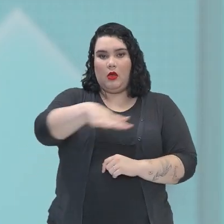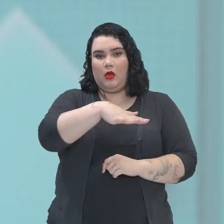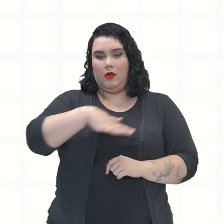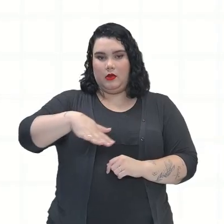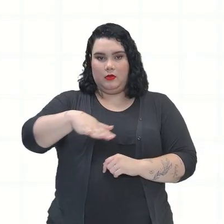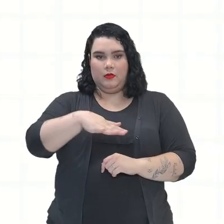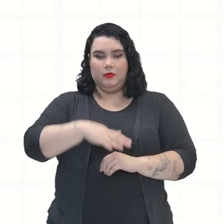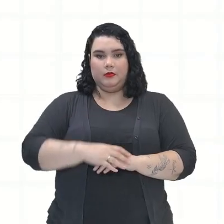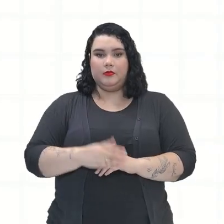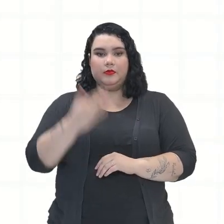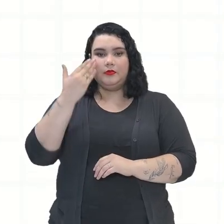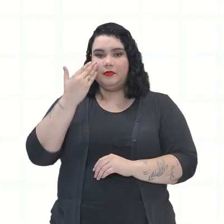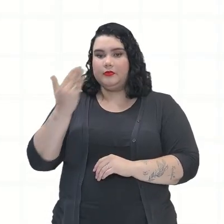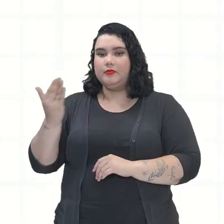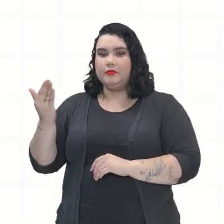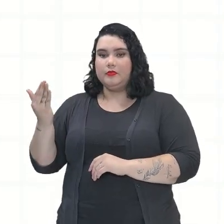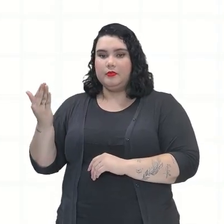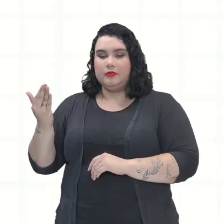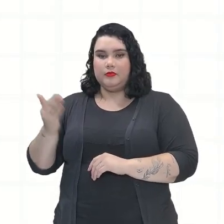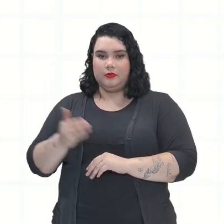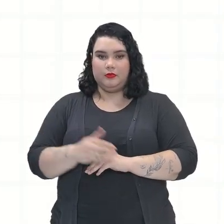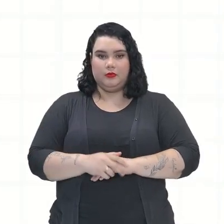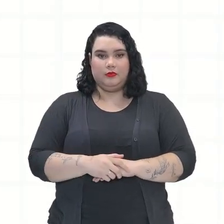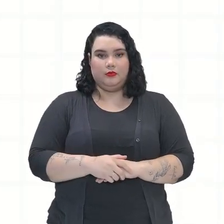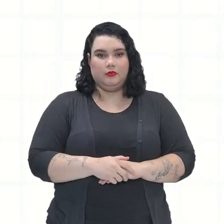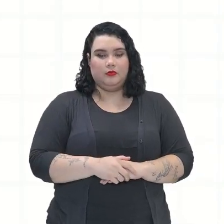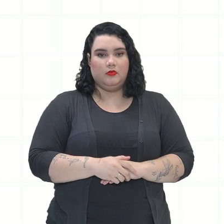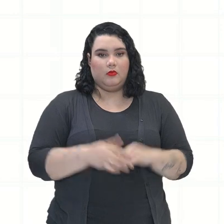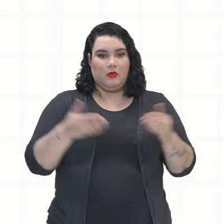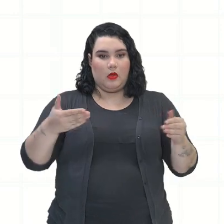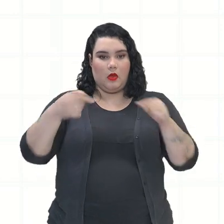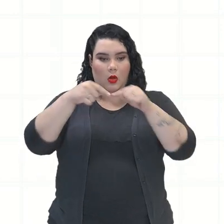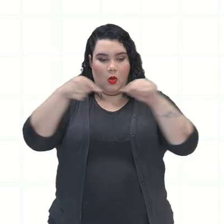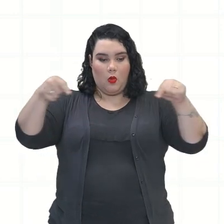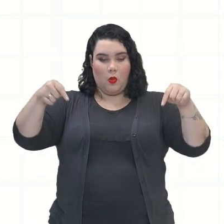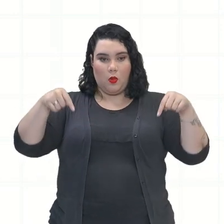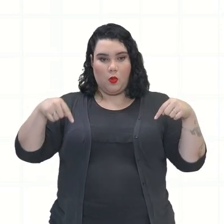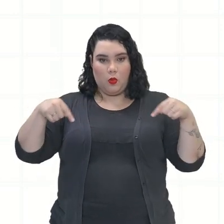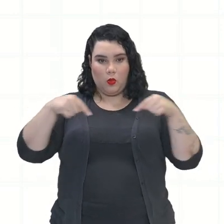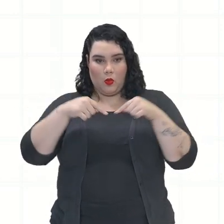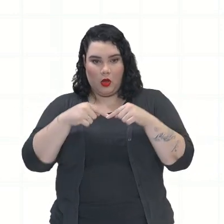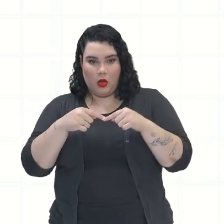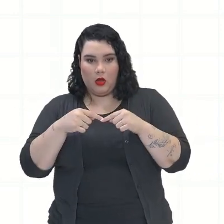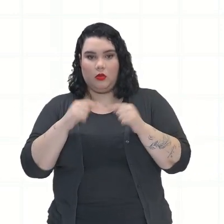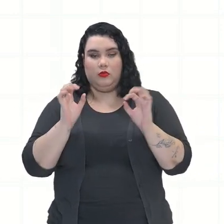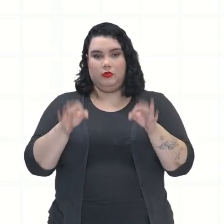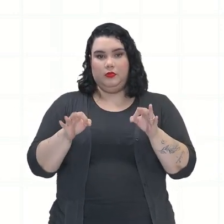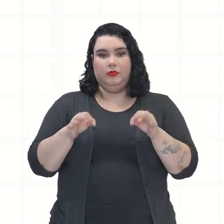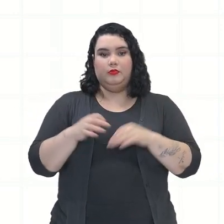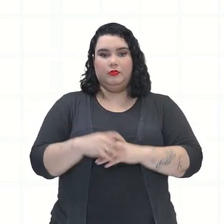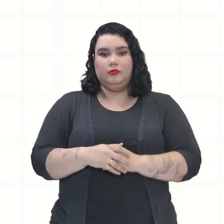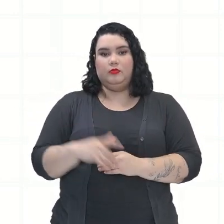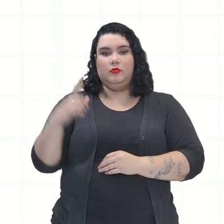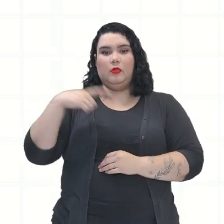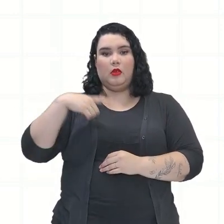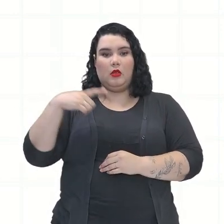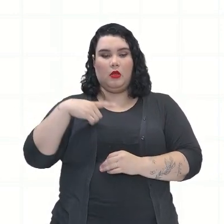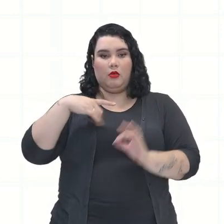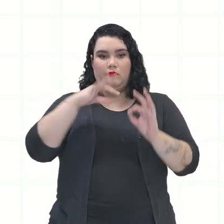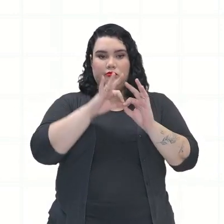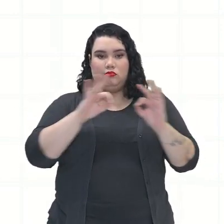pádel. Olha aí, nós temos a quadra, né? E essa quadra, ela é